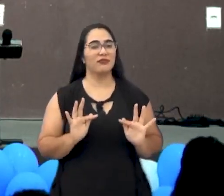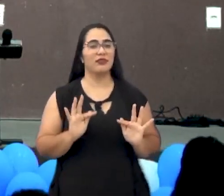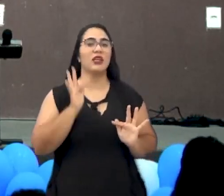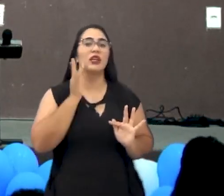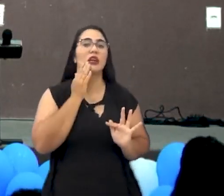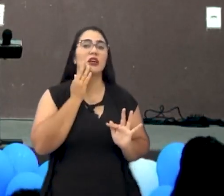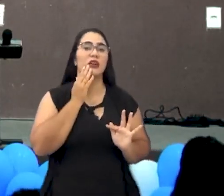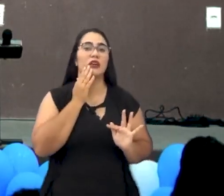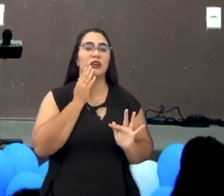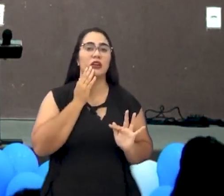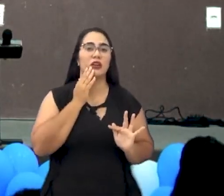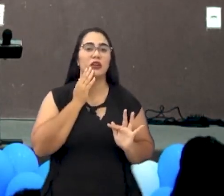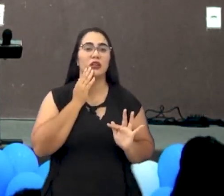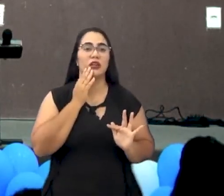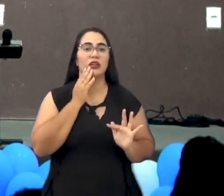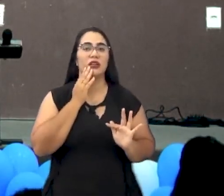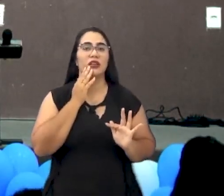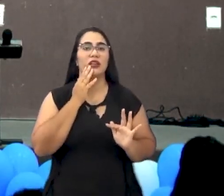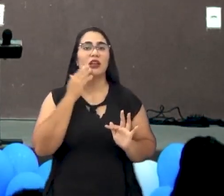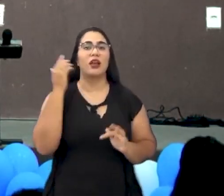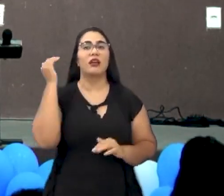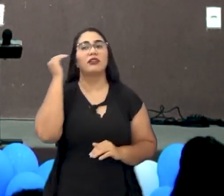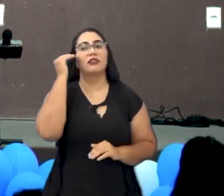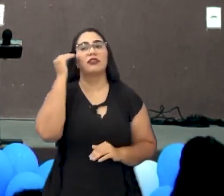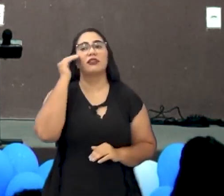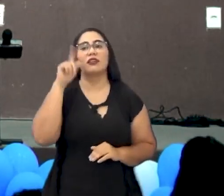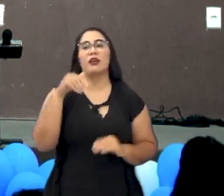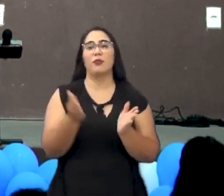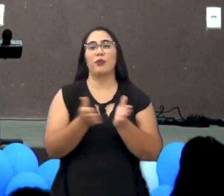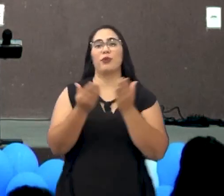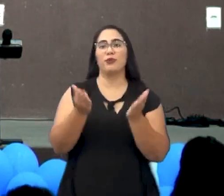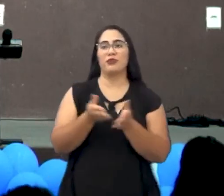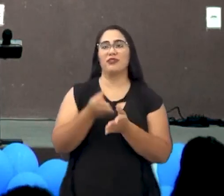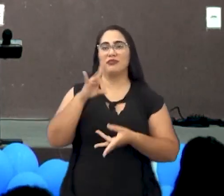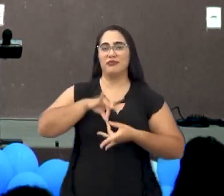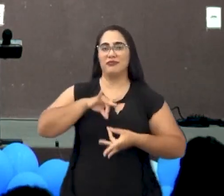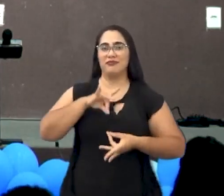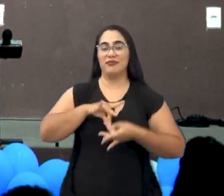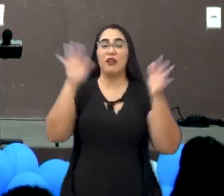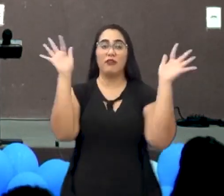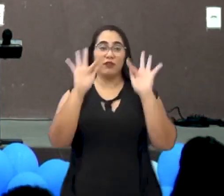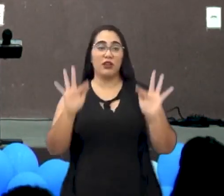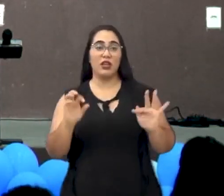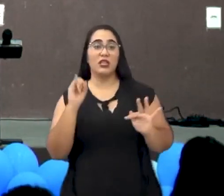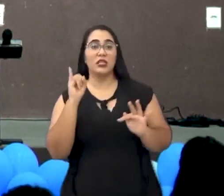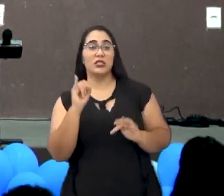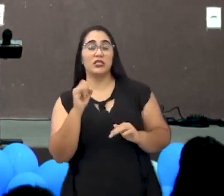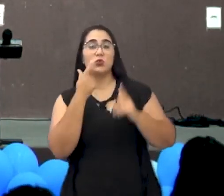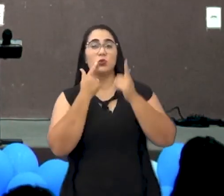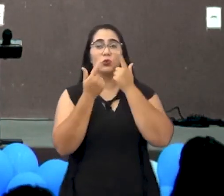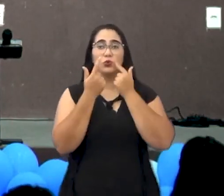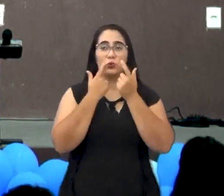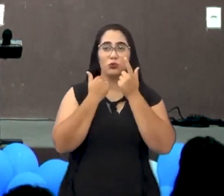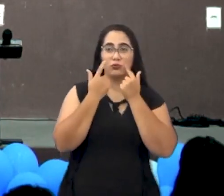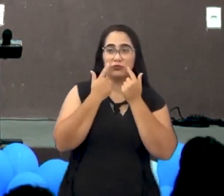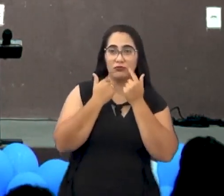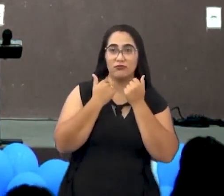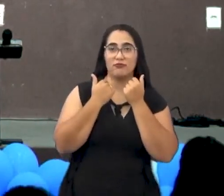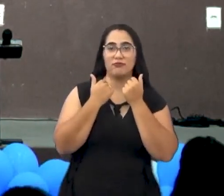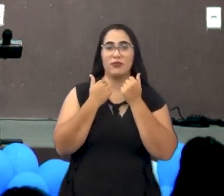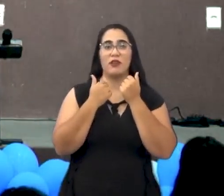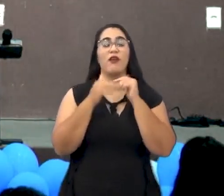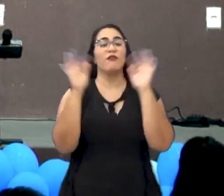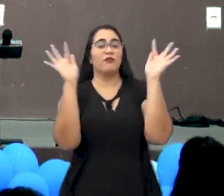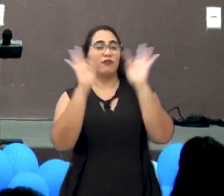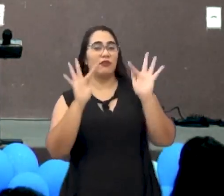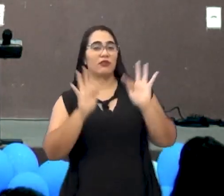é quem reconheceu que é pobre. Feliz é quem chorou pela pobreza. E feliz